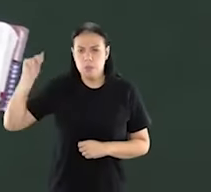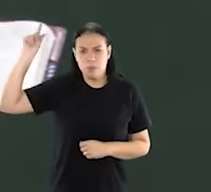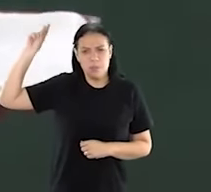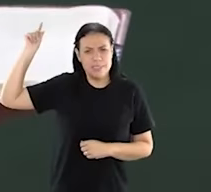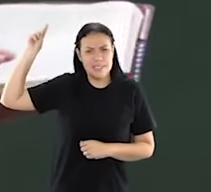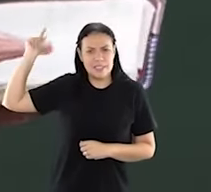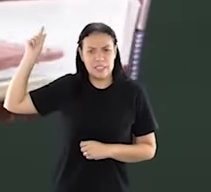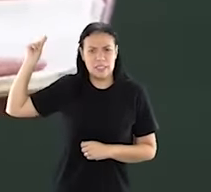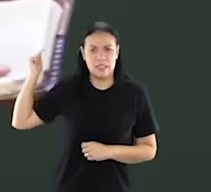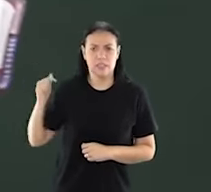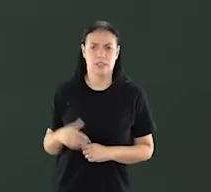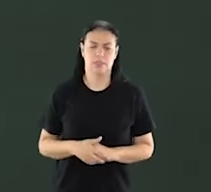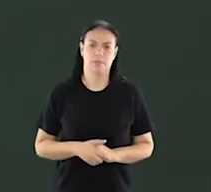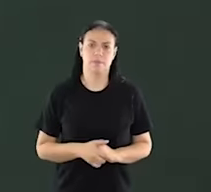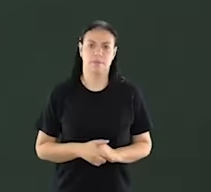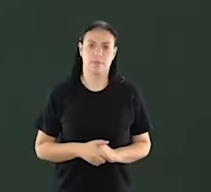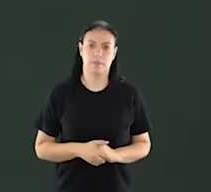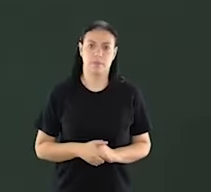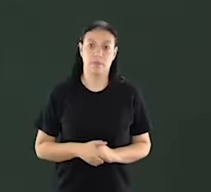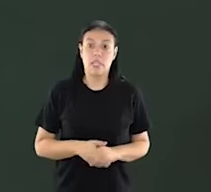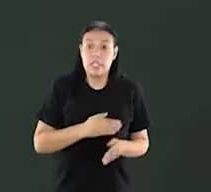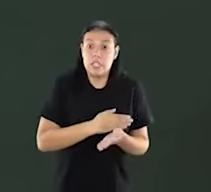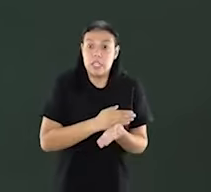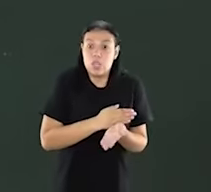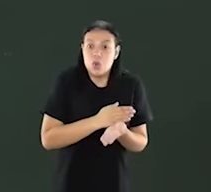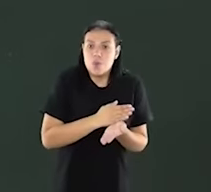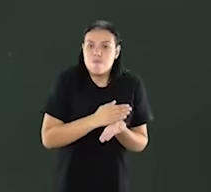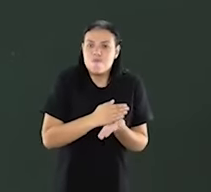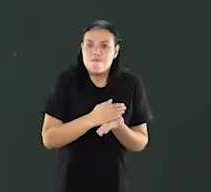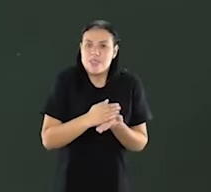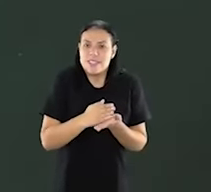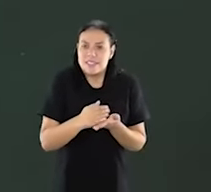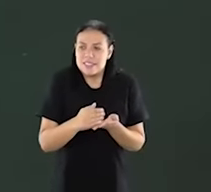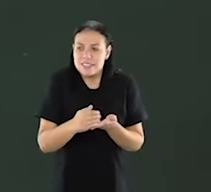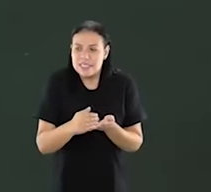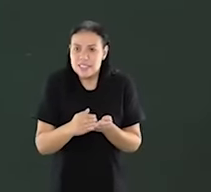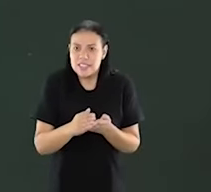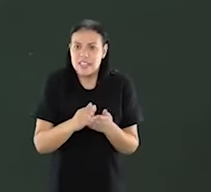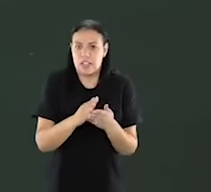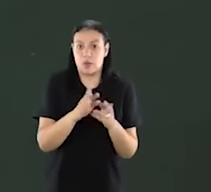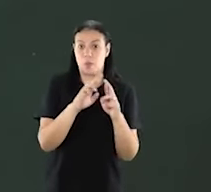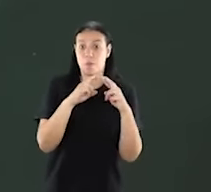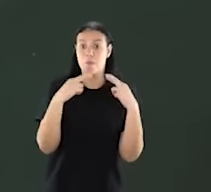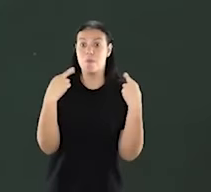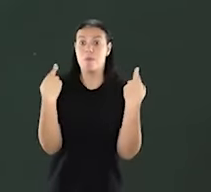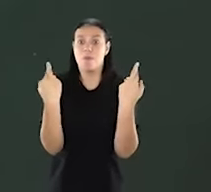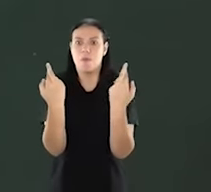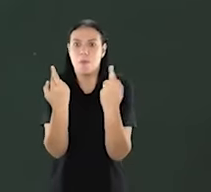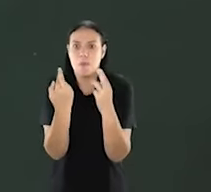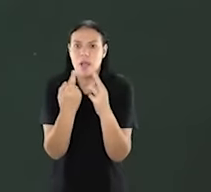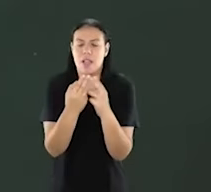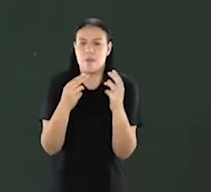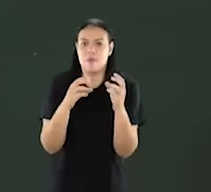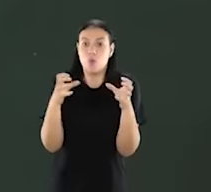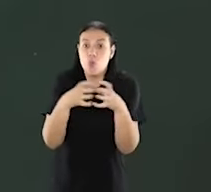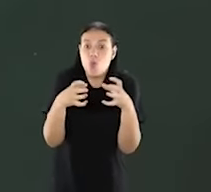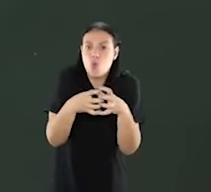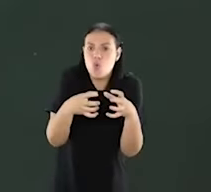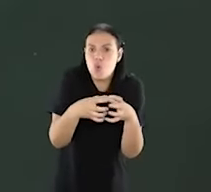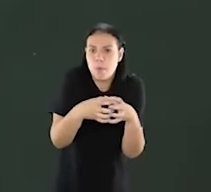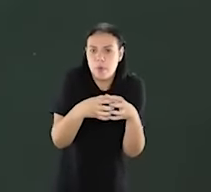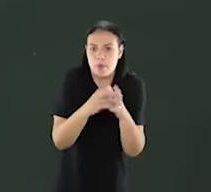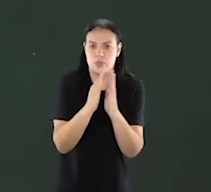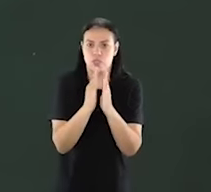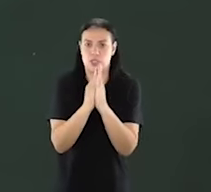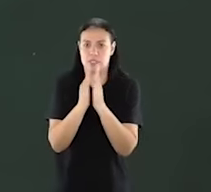E eles começaram uma reunião de oração que durou 100 anos, literalmente 100 anos.